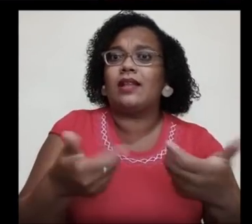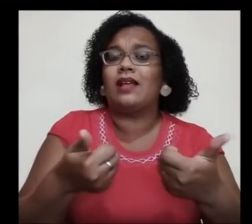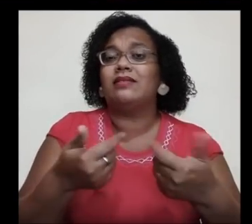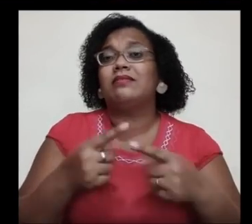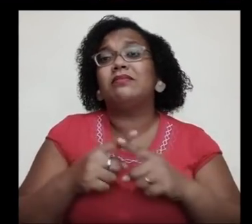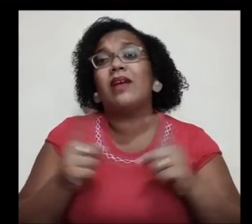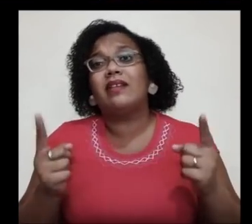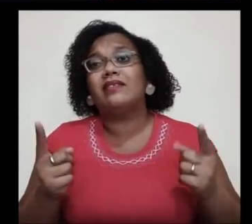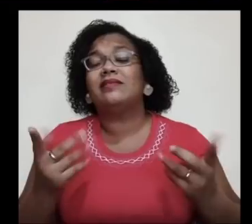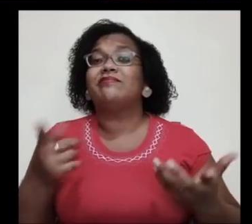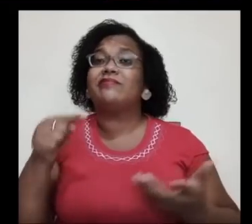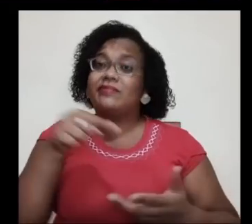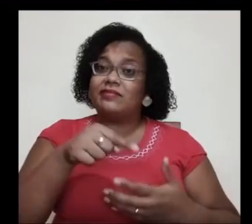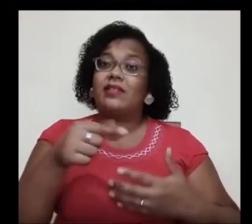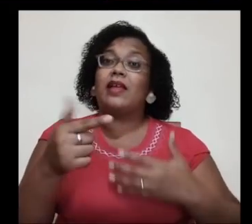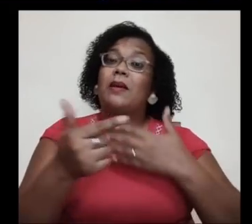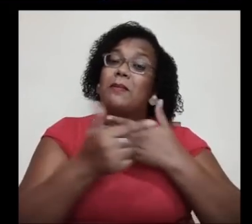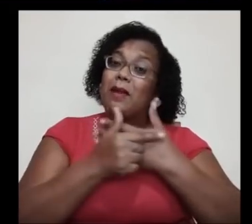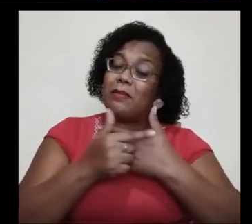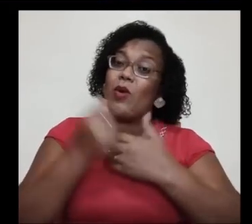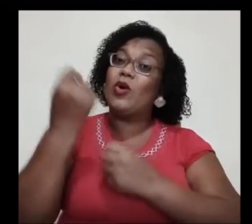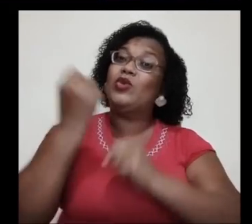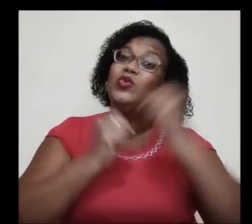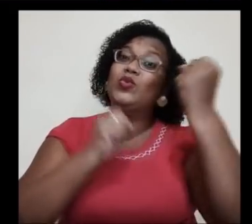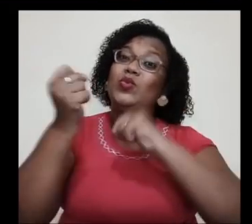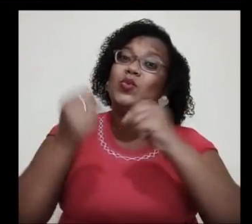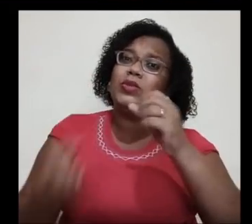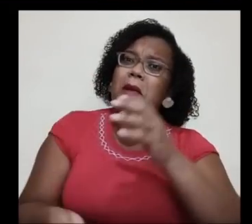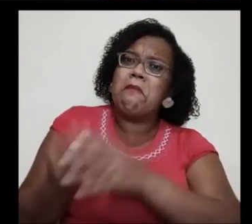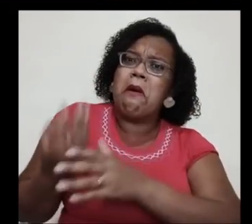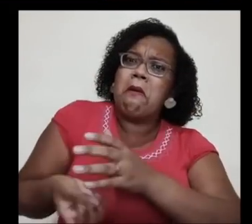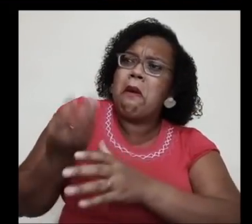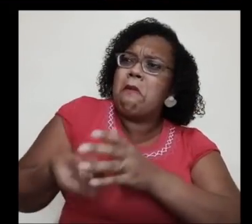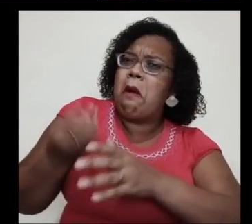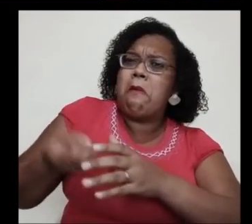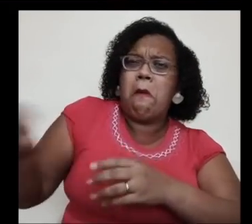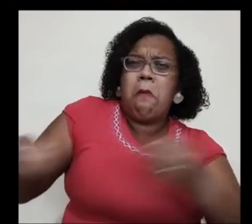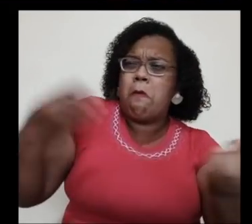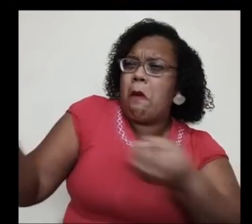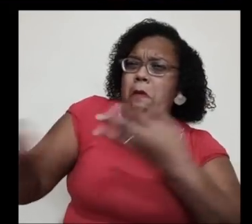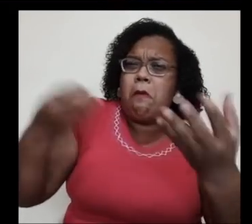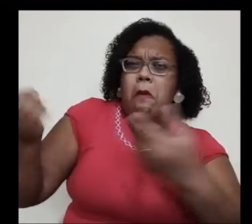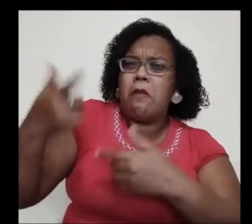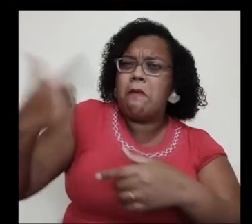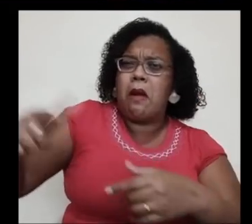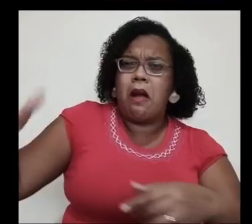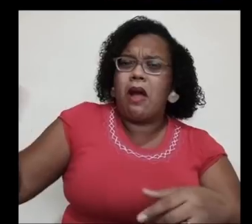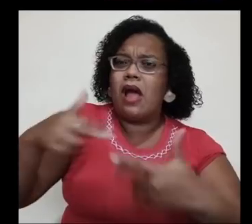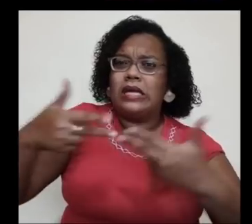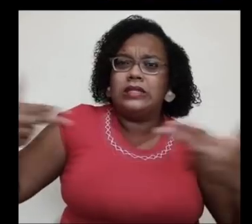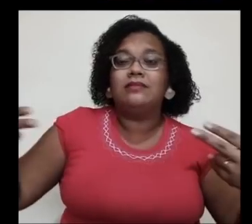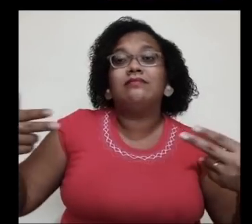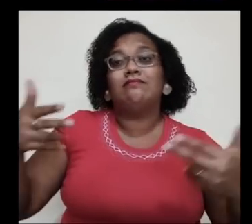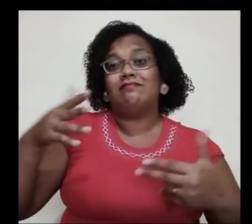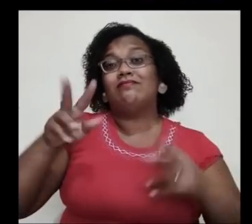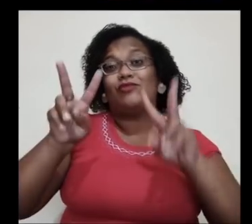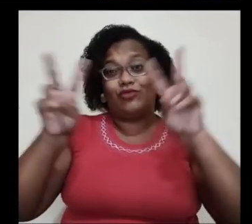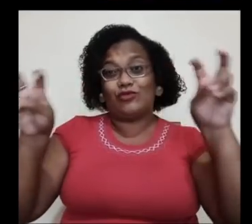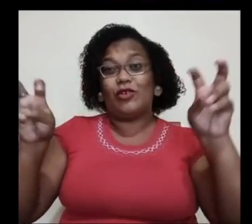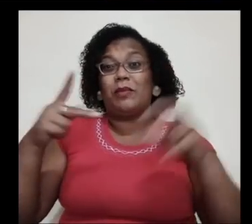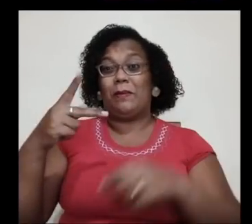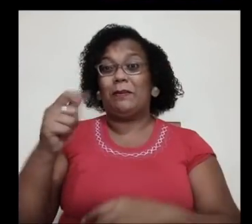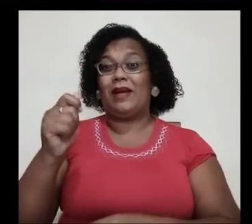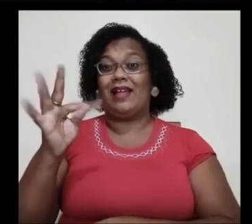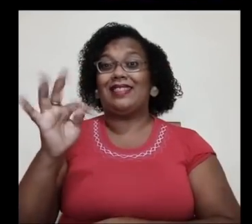e, particularmente, na questão das patentes. Um outro aspecto que eu mencionei muito telegraficamente, que foi a questão